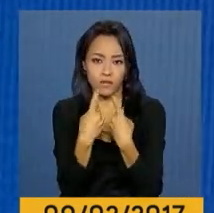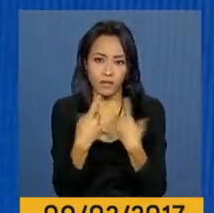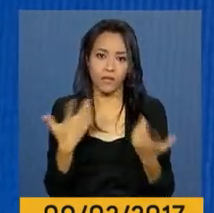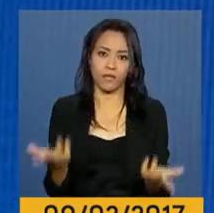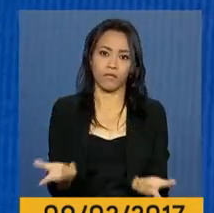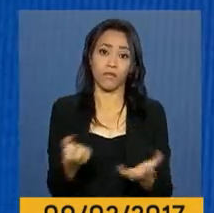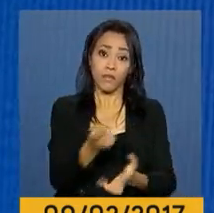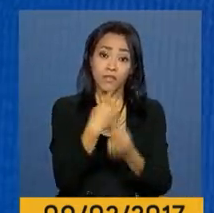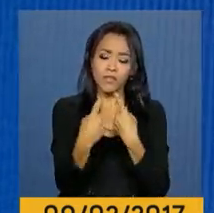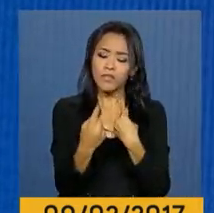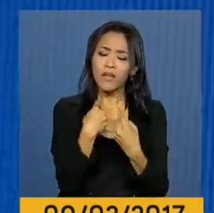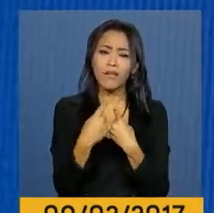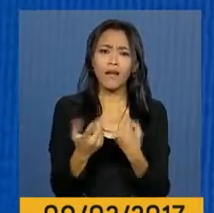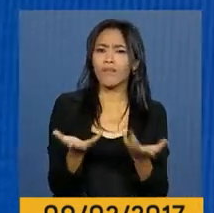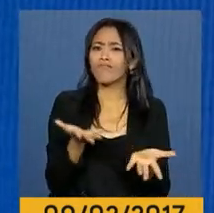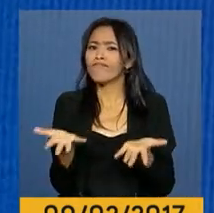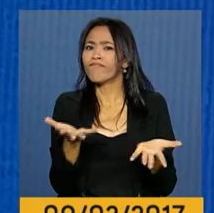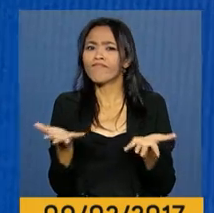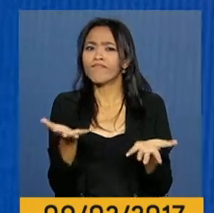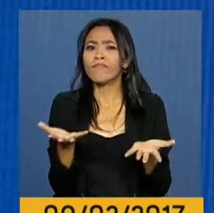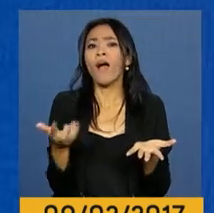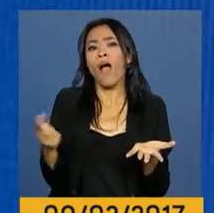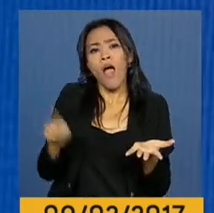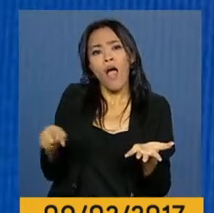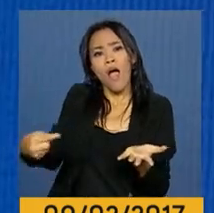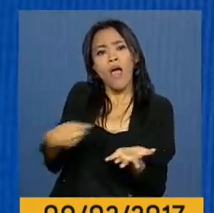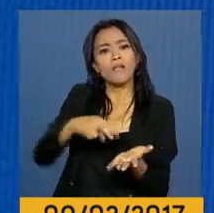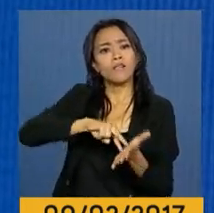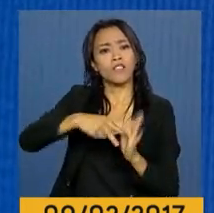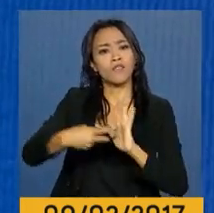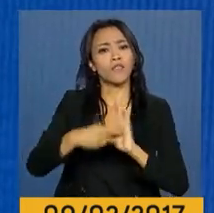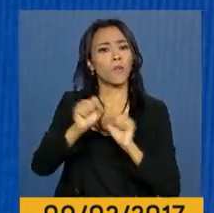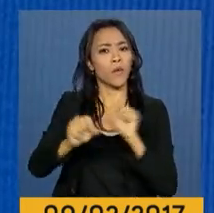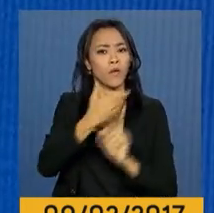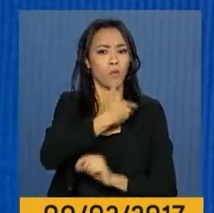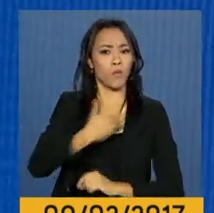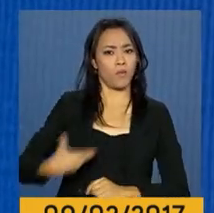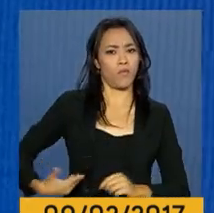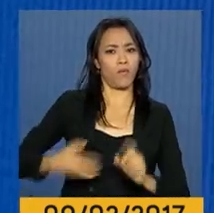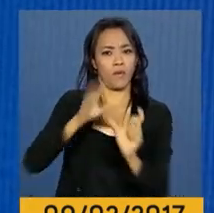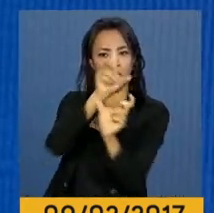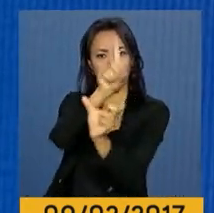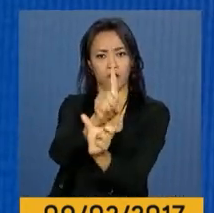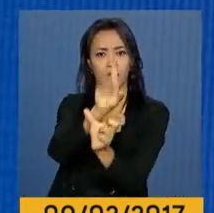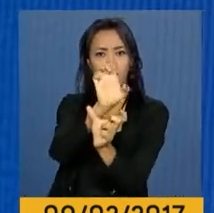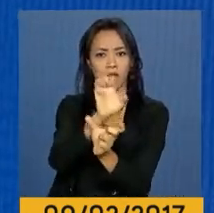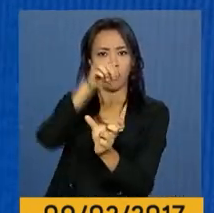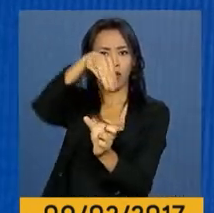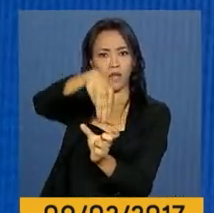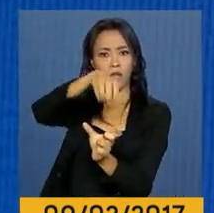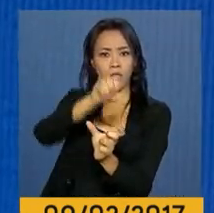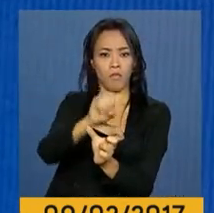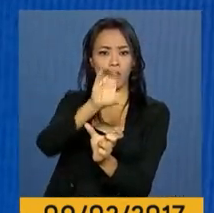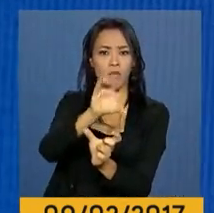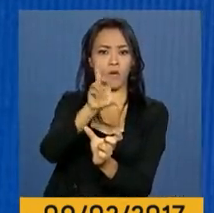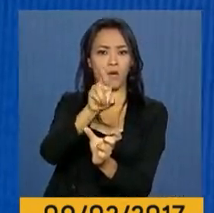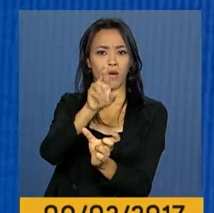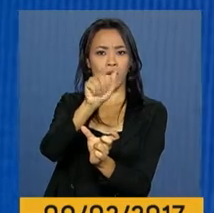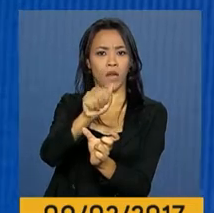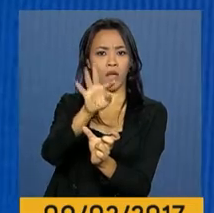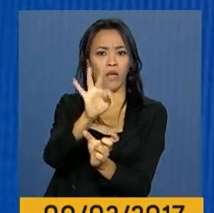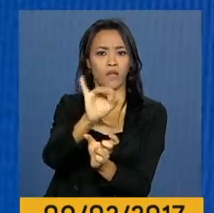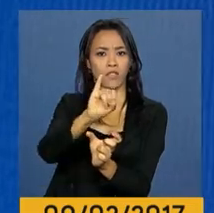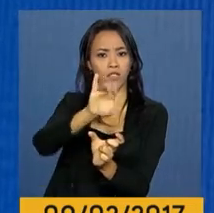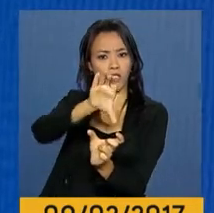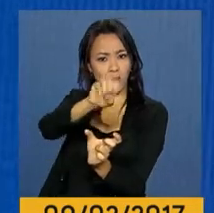dialogar como sintoma da Democracia você não pode ter uma democracia não é sem que haja